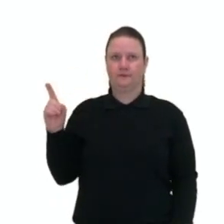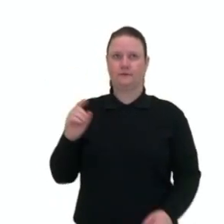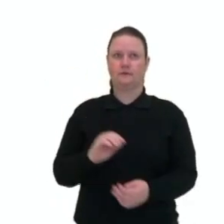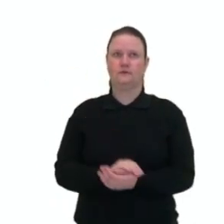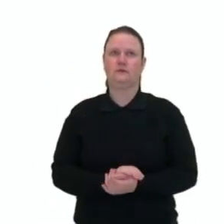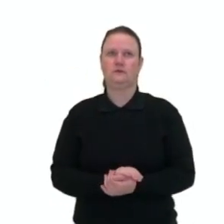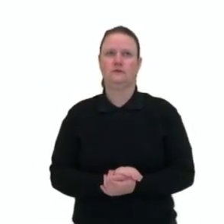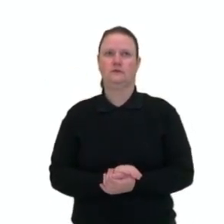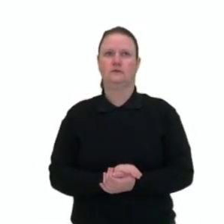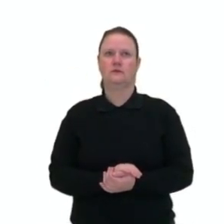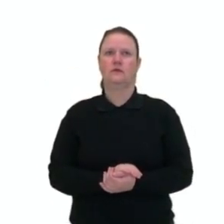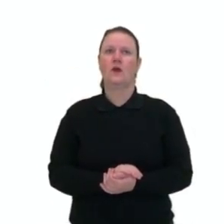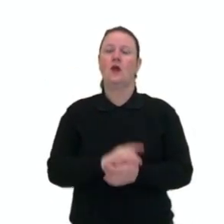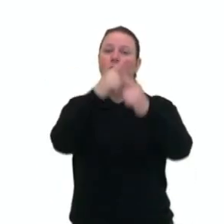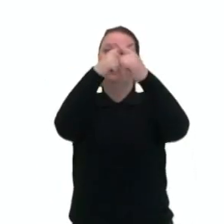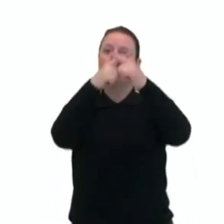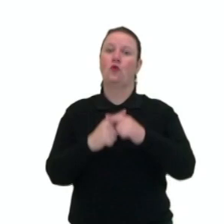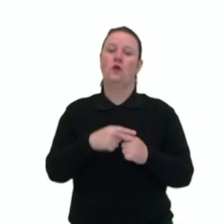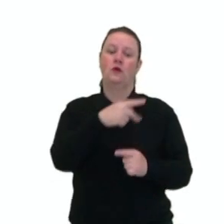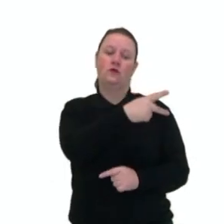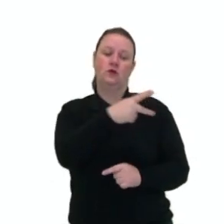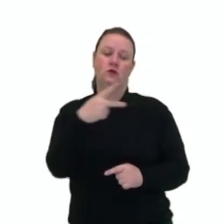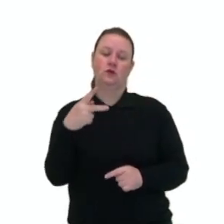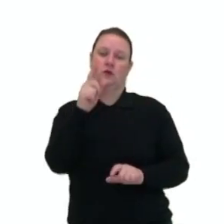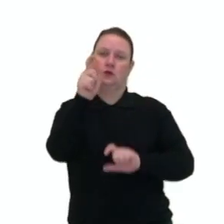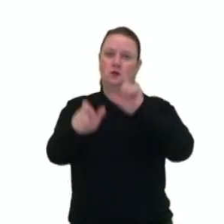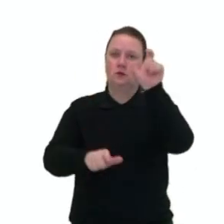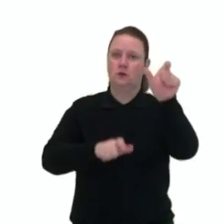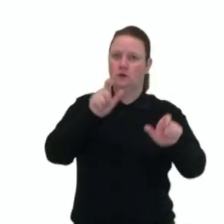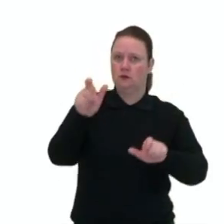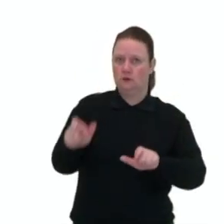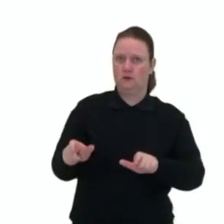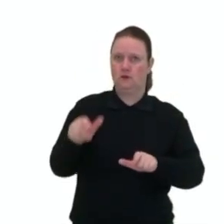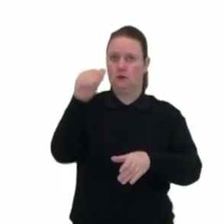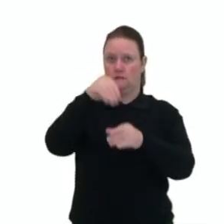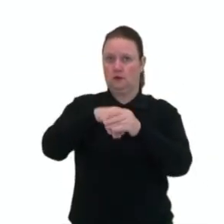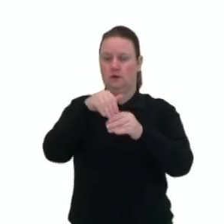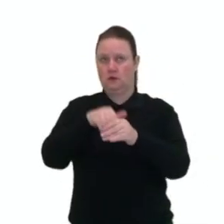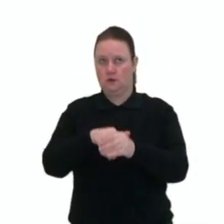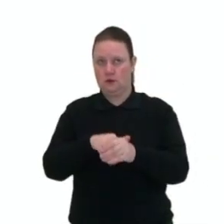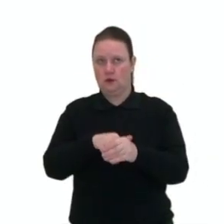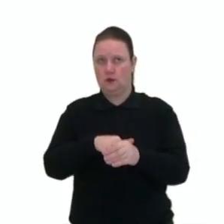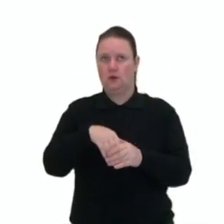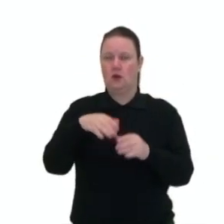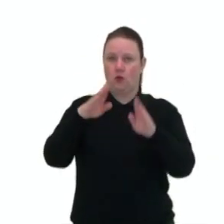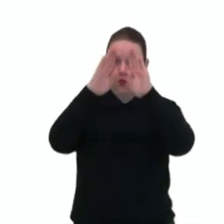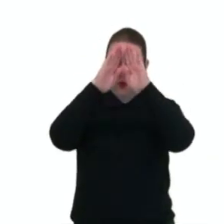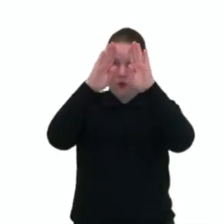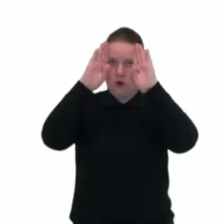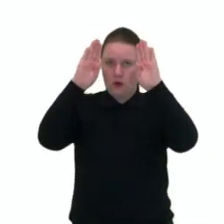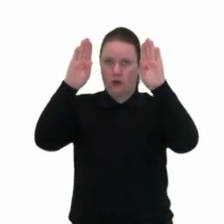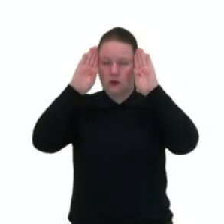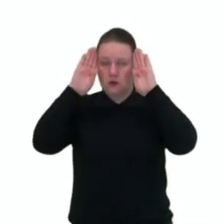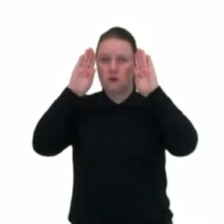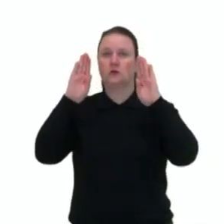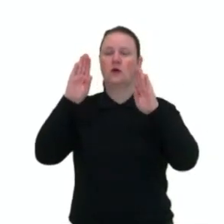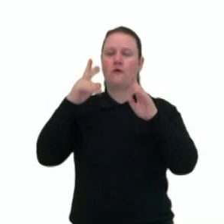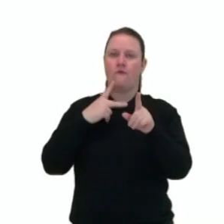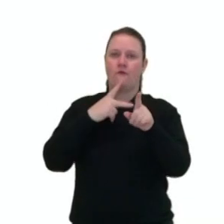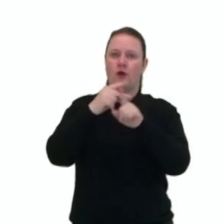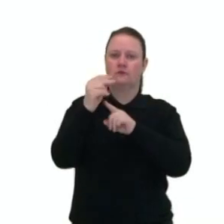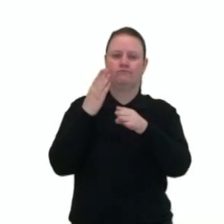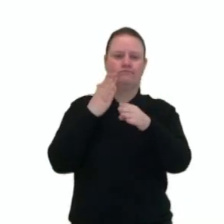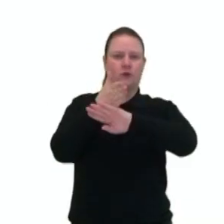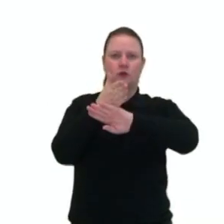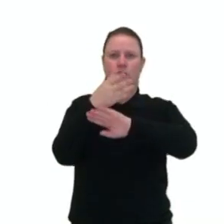1960. Concorreram 22 candidatos nesta eleição. Fernando Collor de Mello foi vitorioso no